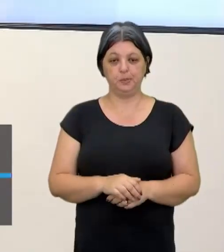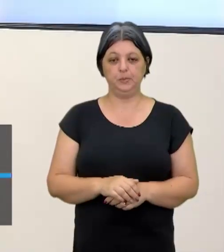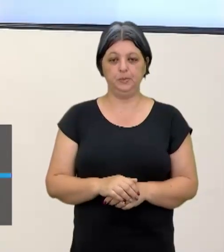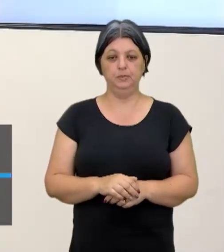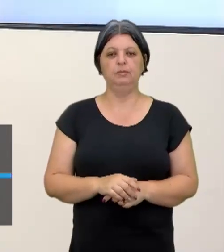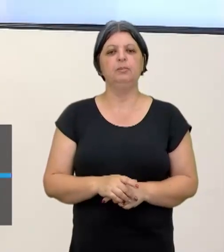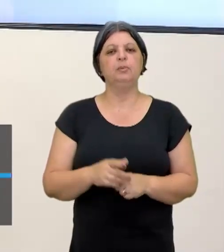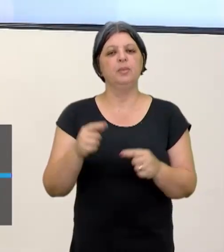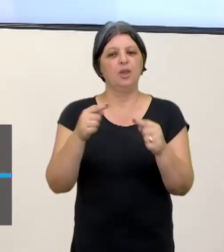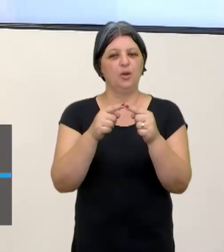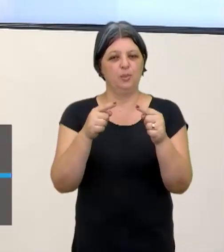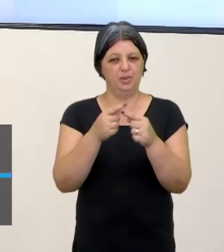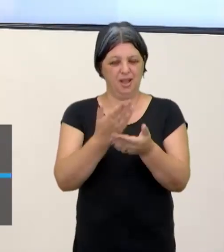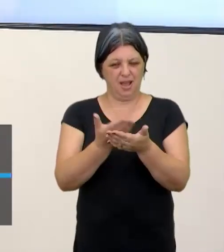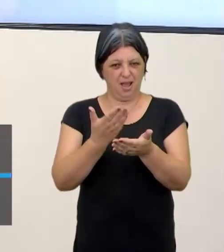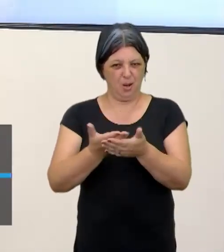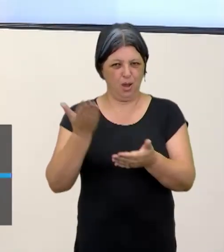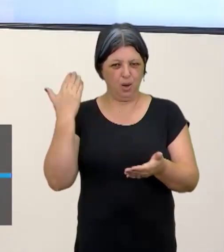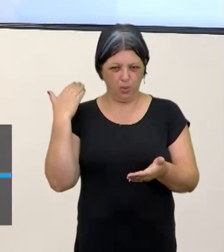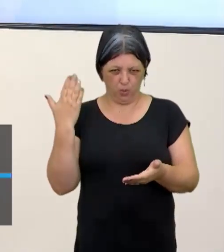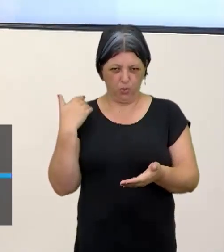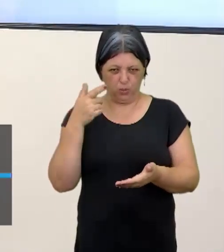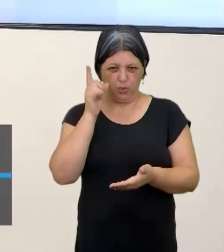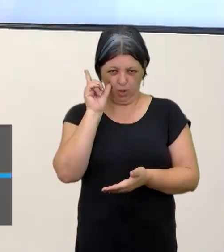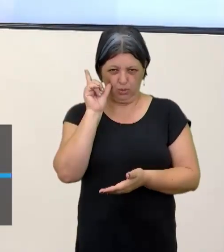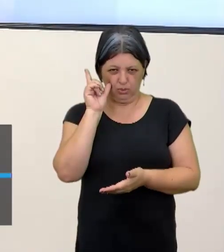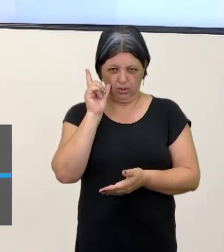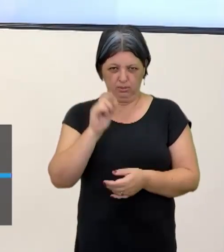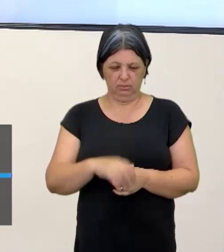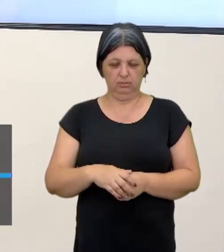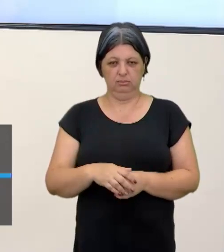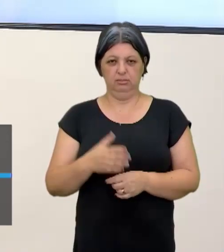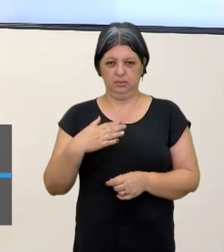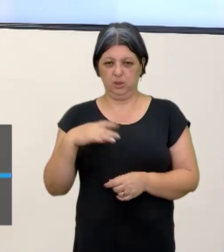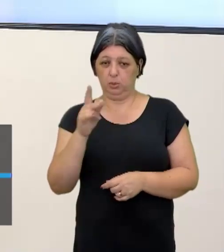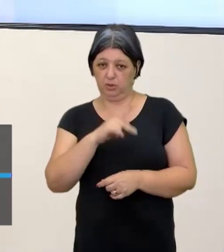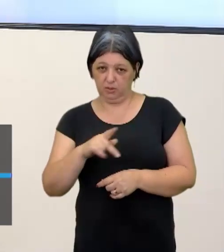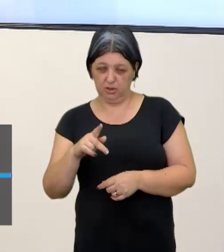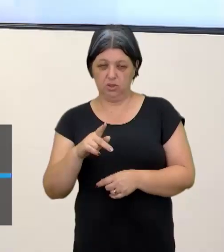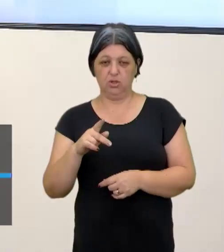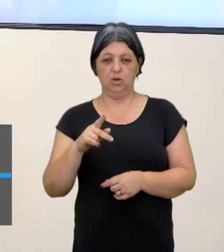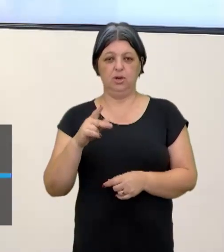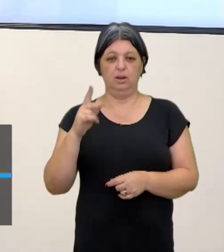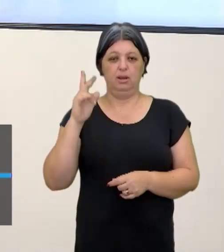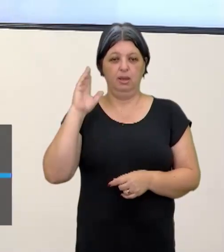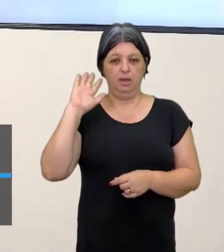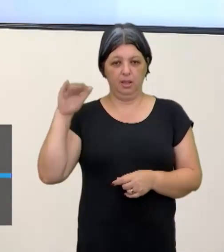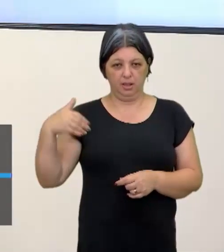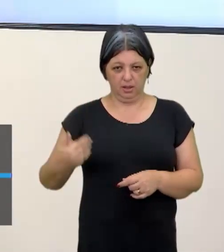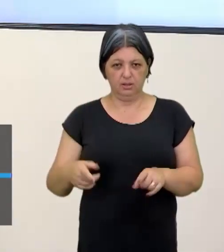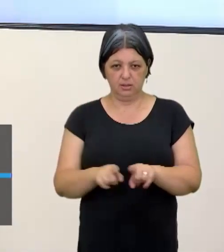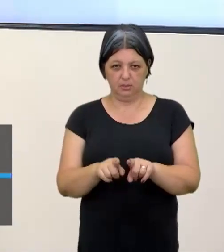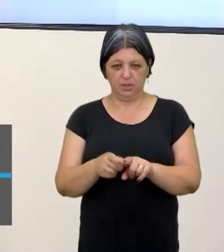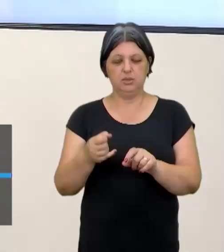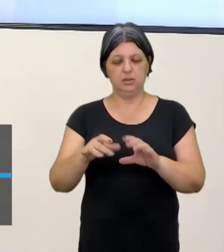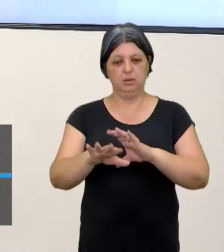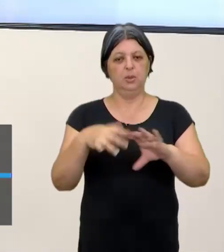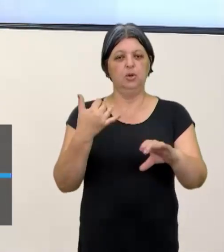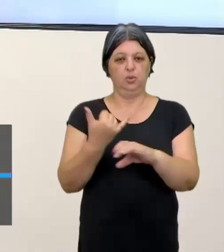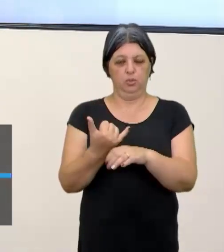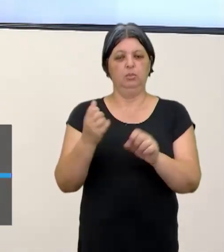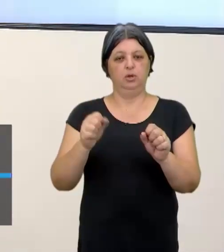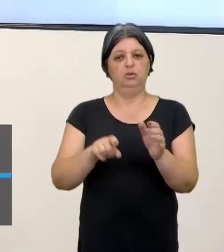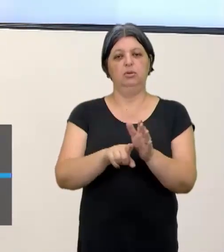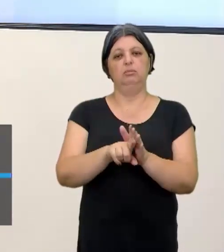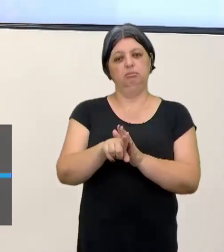aula que passou ontem. Se assistiu a reprise de ontem, minha e da professora Inês? Não? Se não assistiu, procura ela lá no YouTube, tá bom? A gente falou um pouquinho